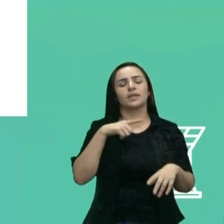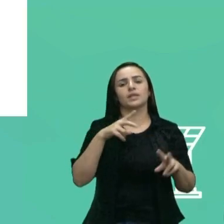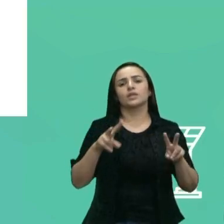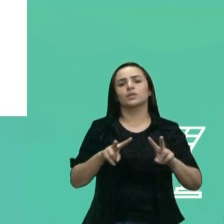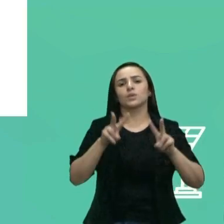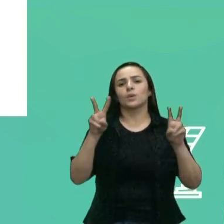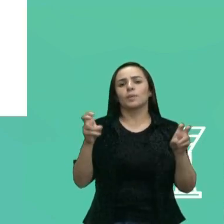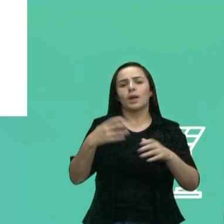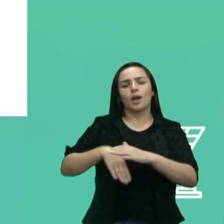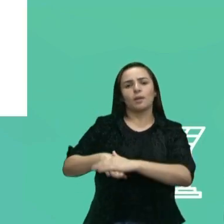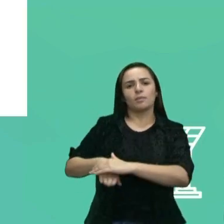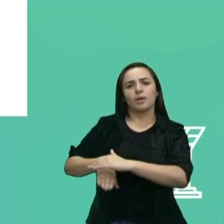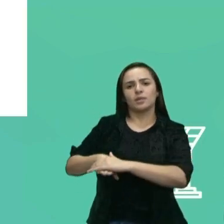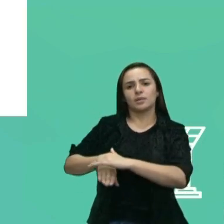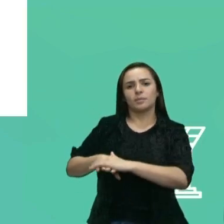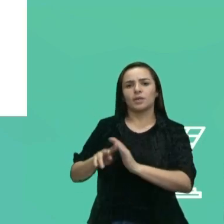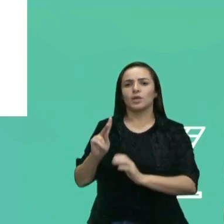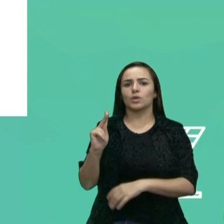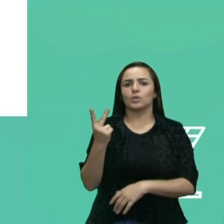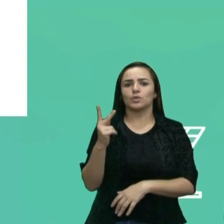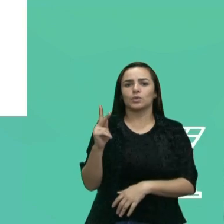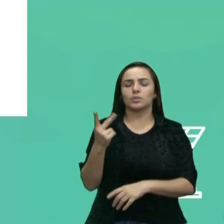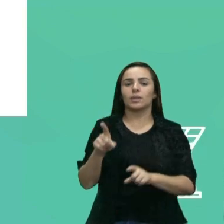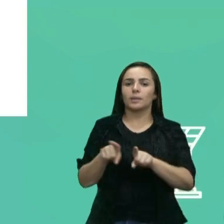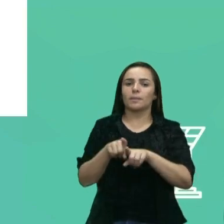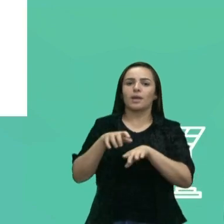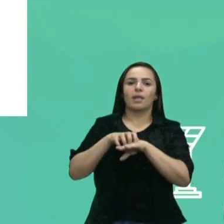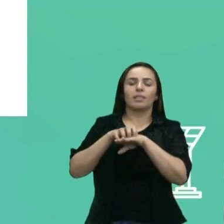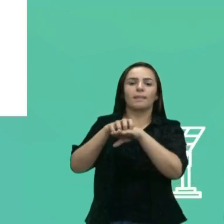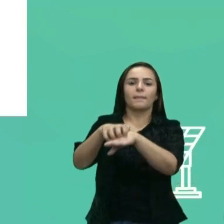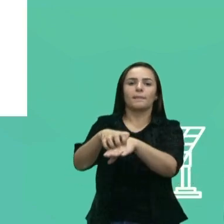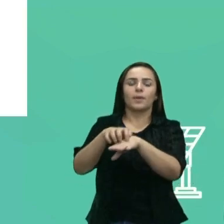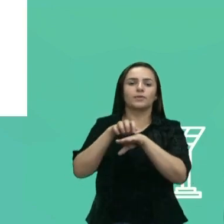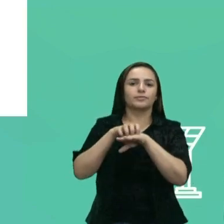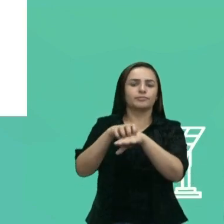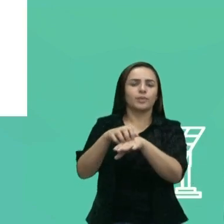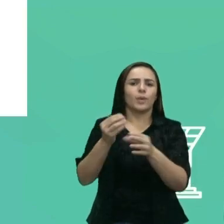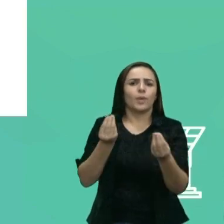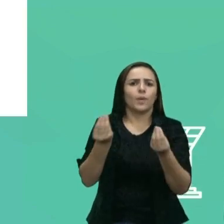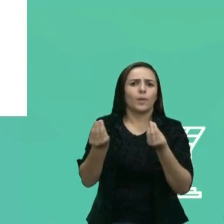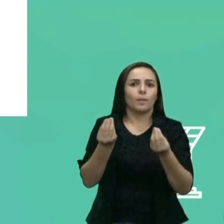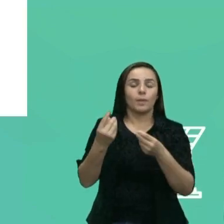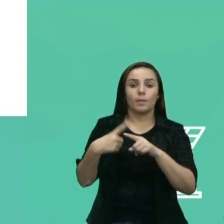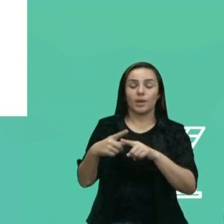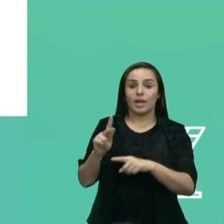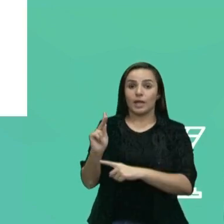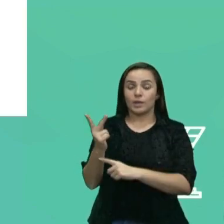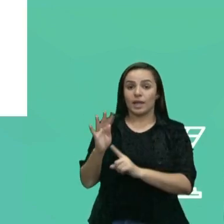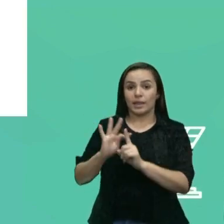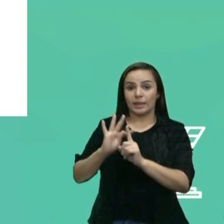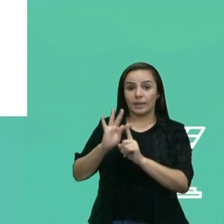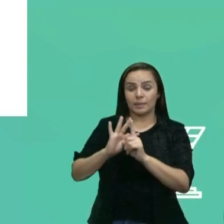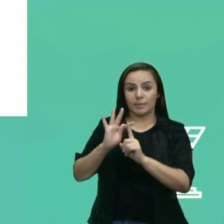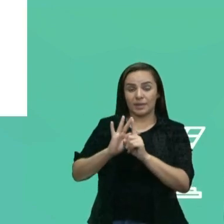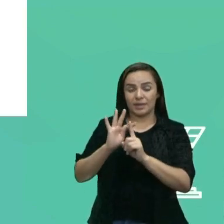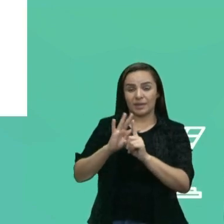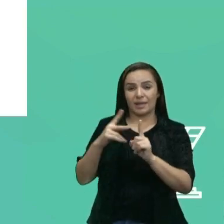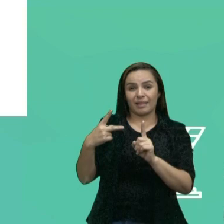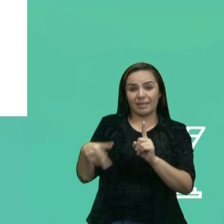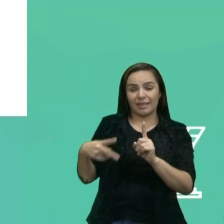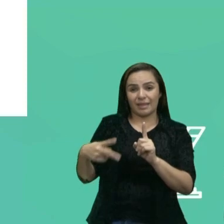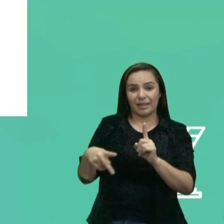do armazenamento do hidrogênio e do seu transporte, principalmente porque o hidrogênio a pressão e temperatura amenas,